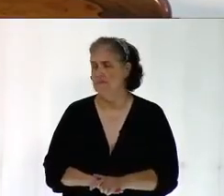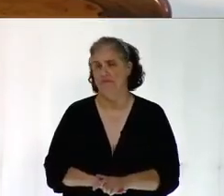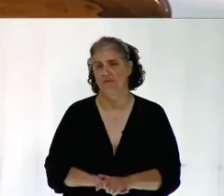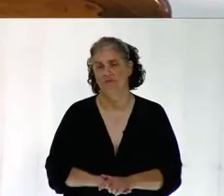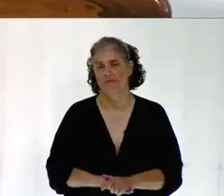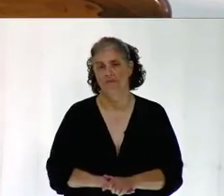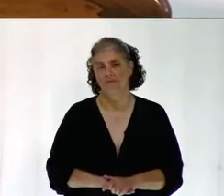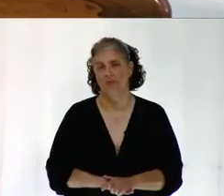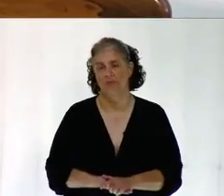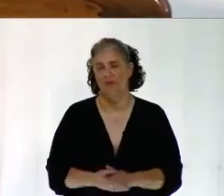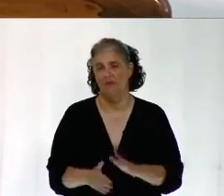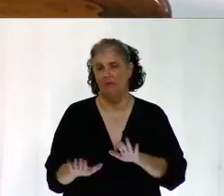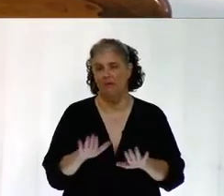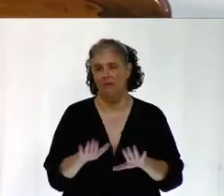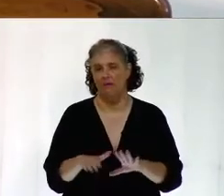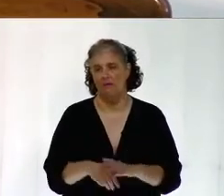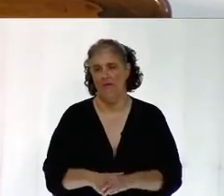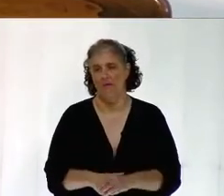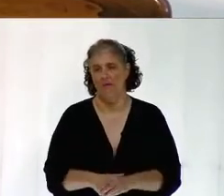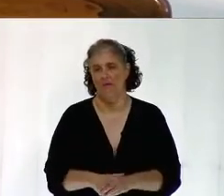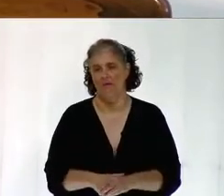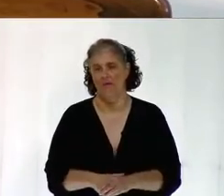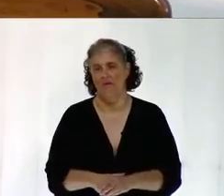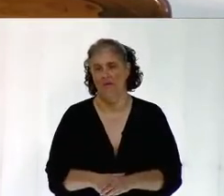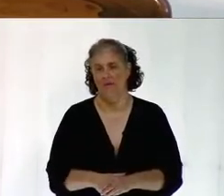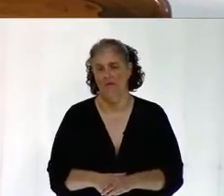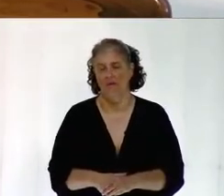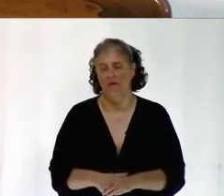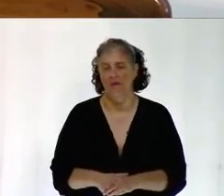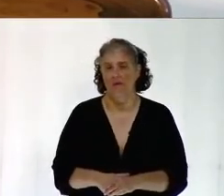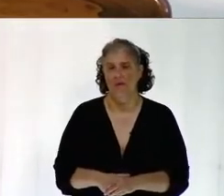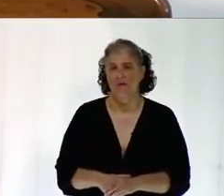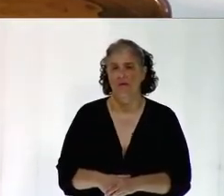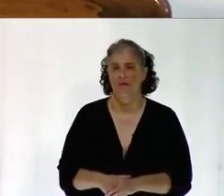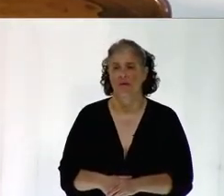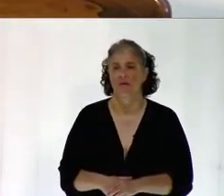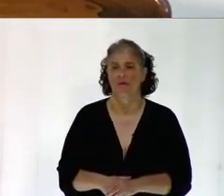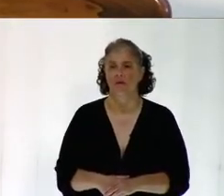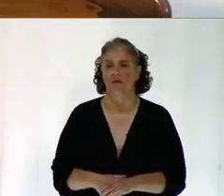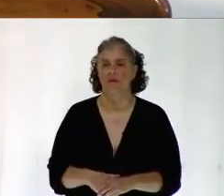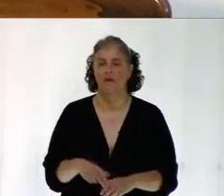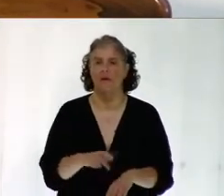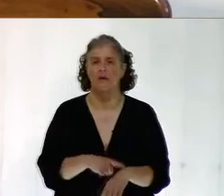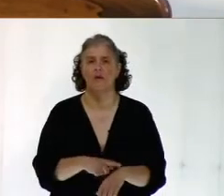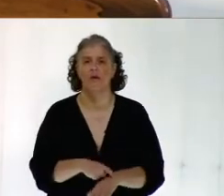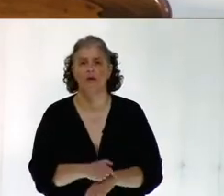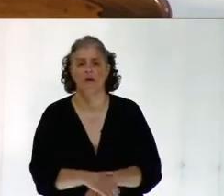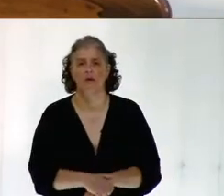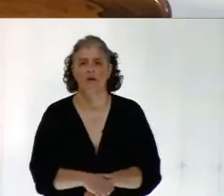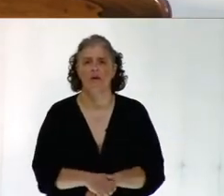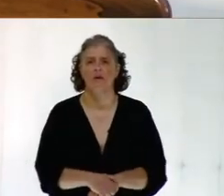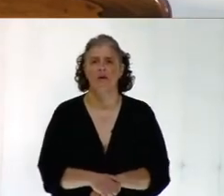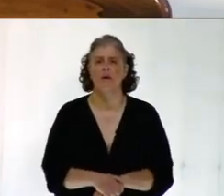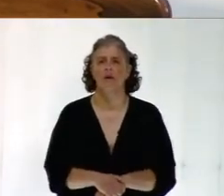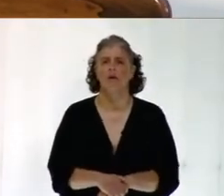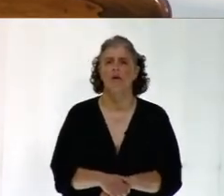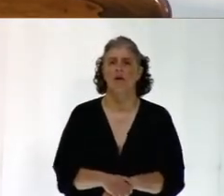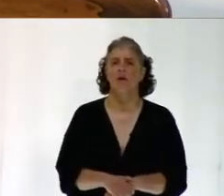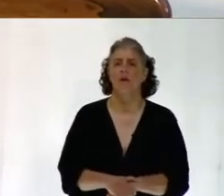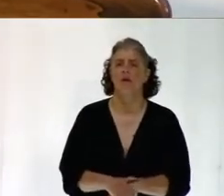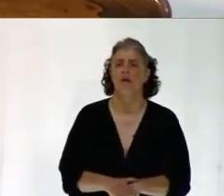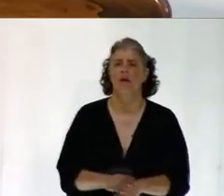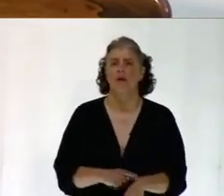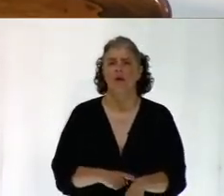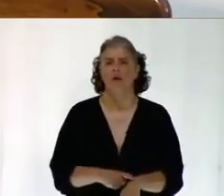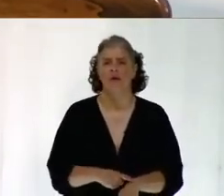teriam é de se perguntar e se retirar o dinheiro eu continuaria a fazer o